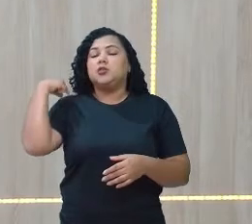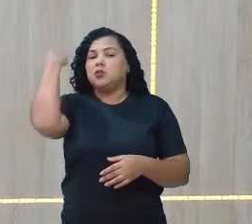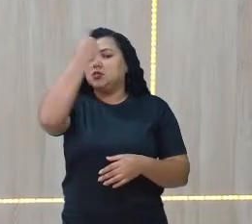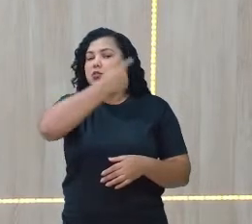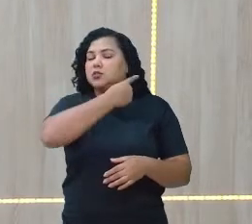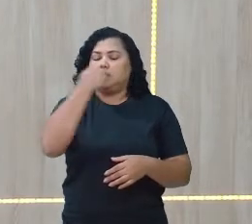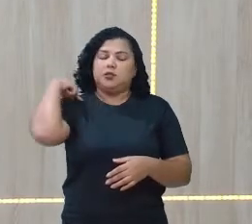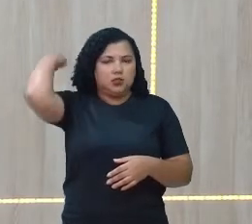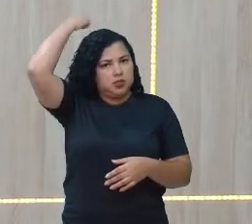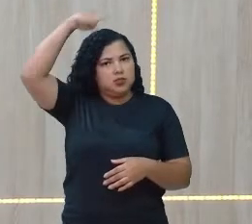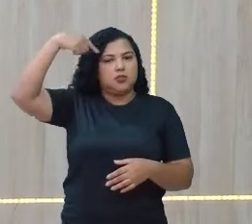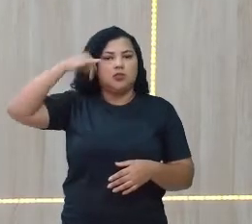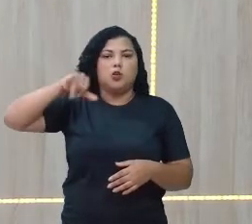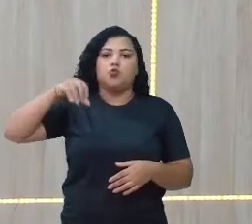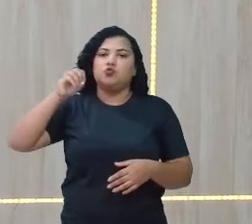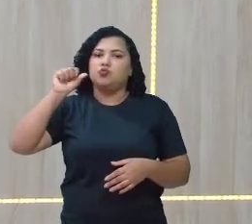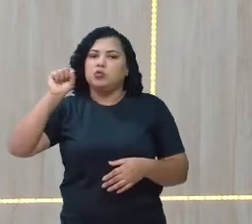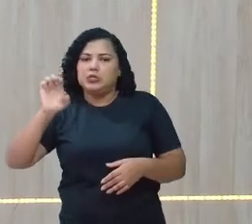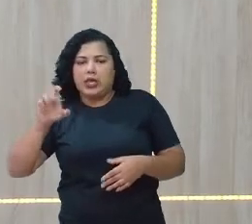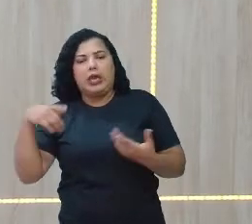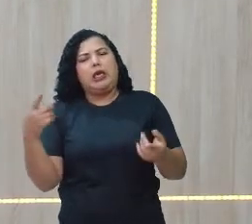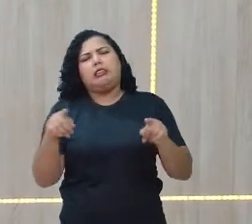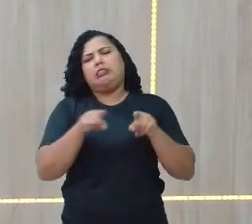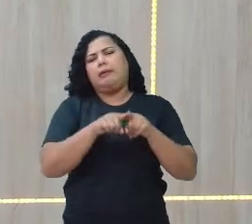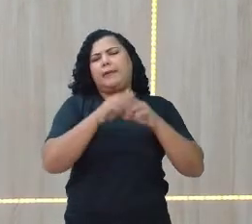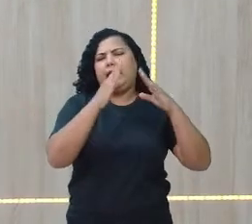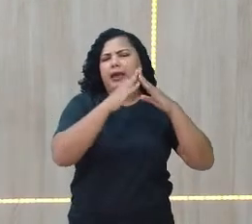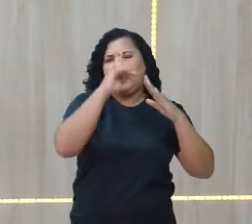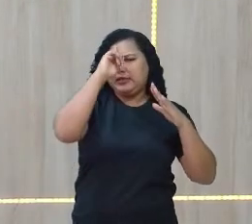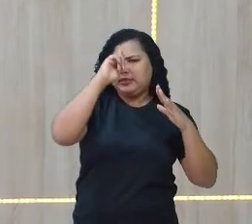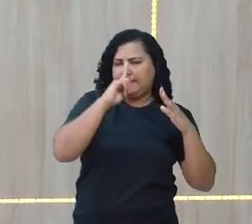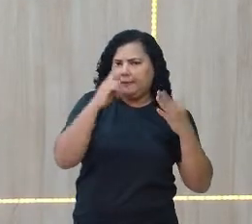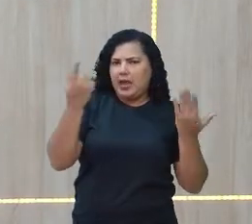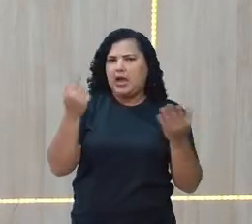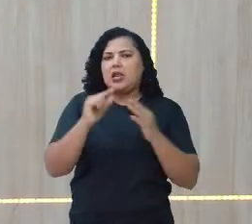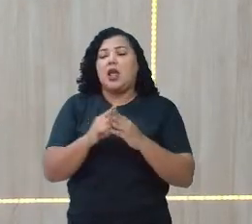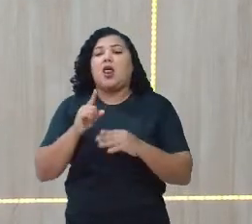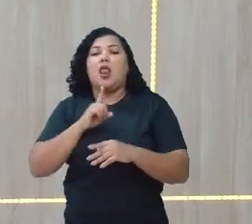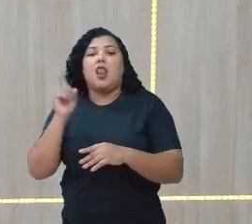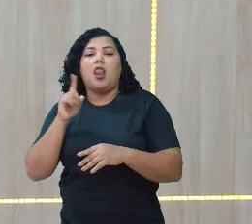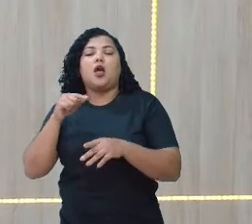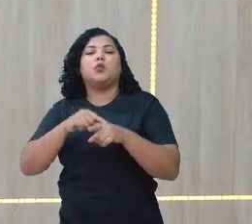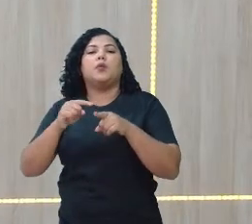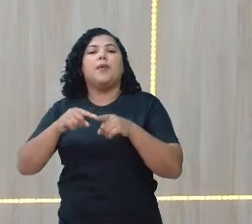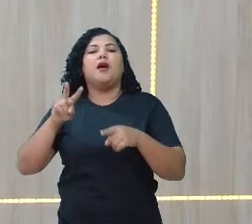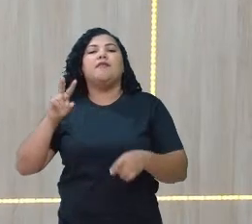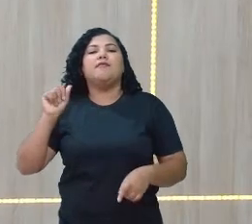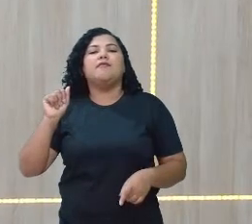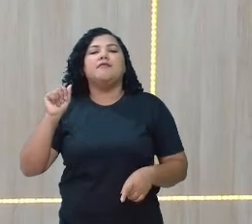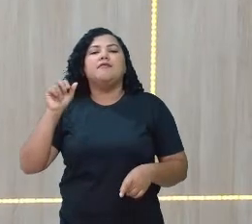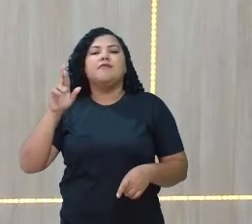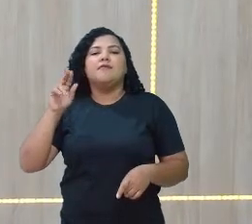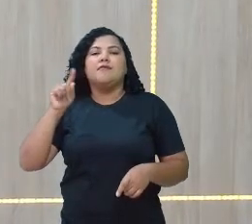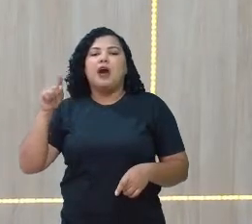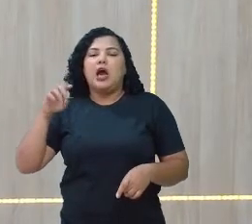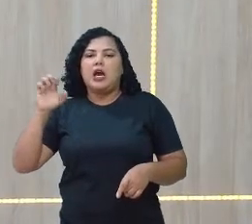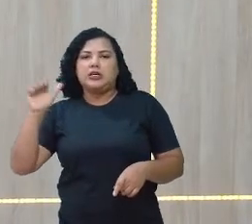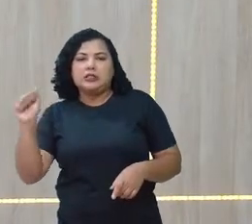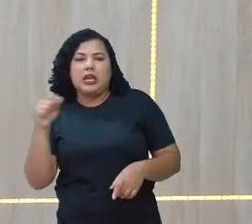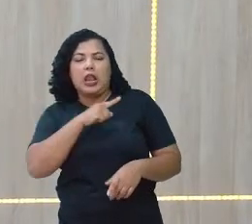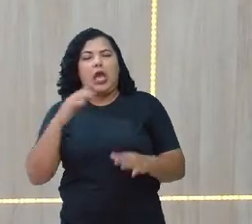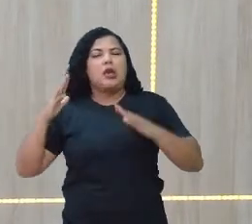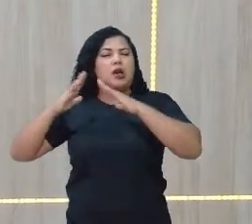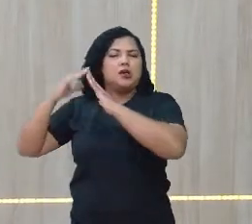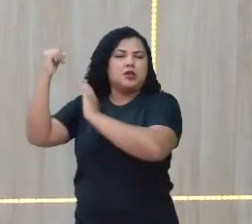ocupando sobretudo a região de que hoje é Casa Amarela, seus arredores, a região da Várzea, tá bom? A região em torno de Casa